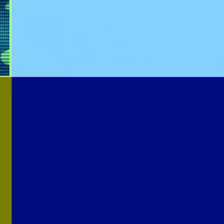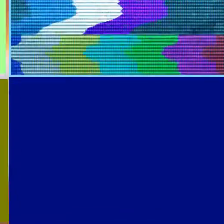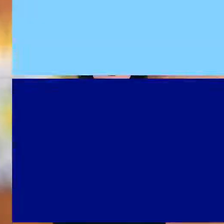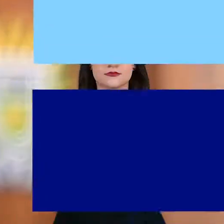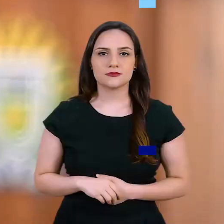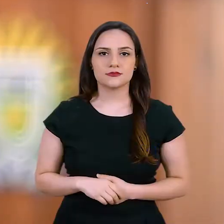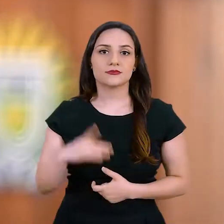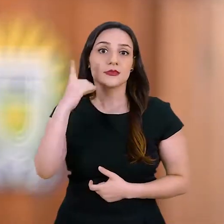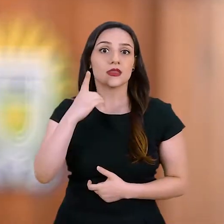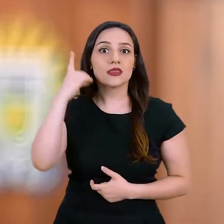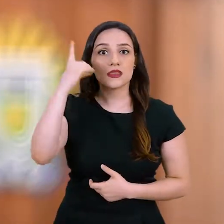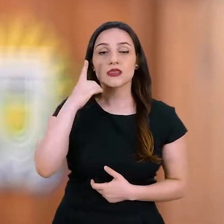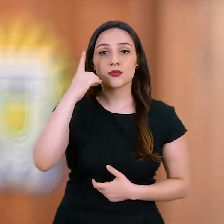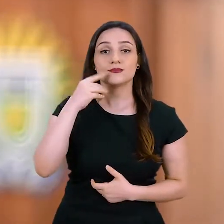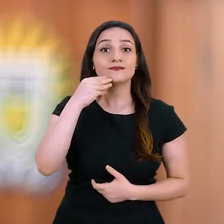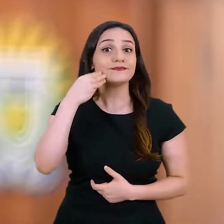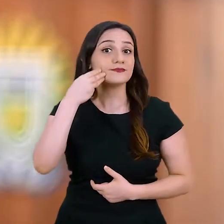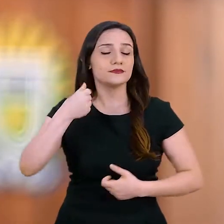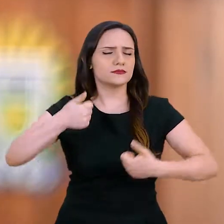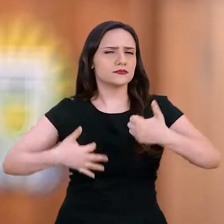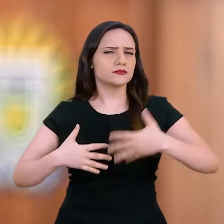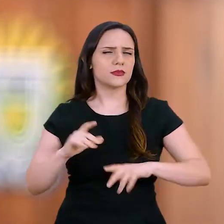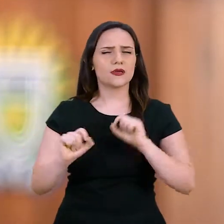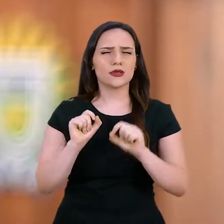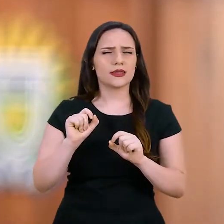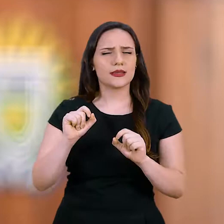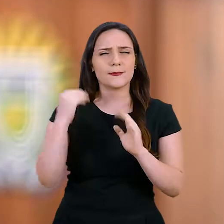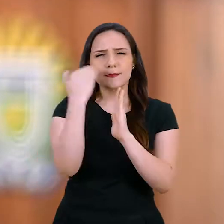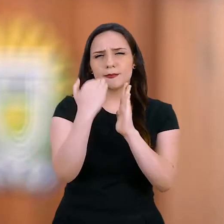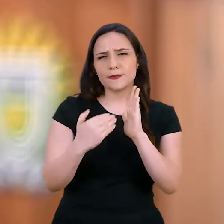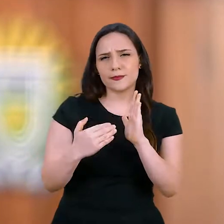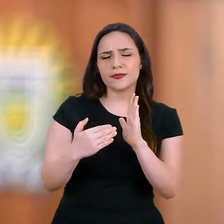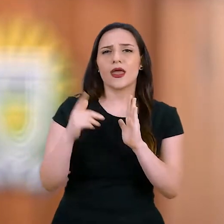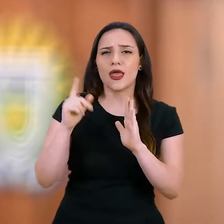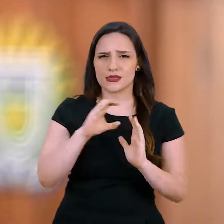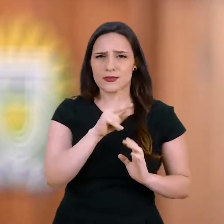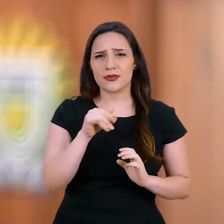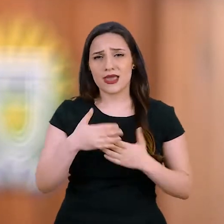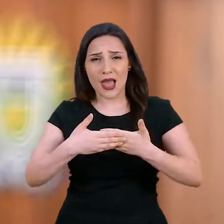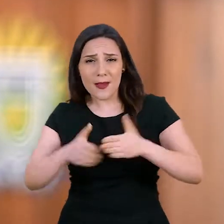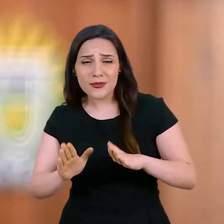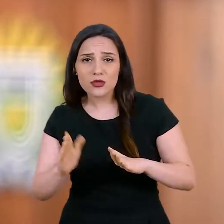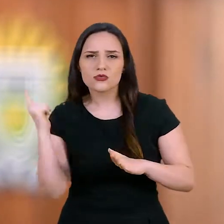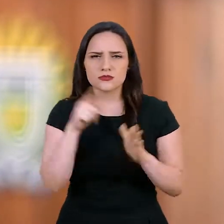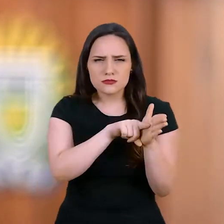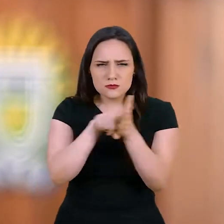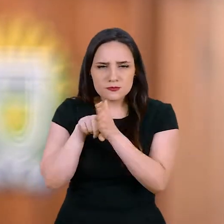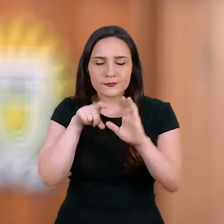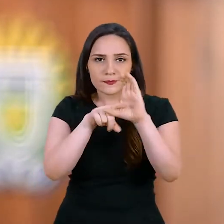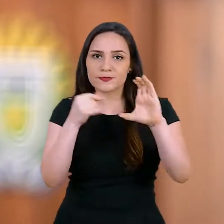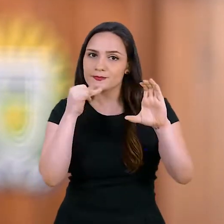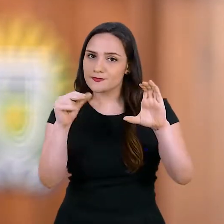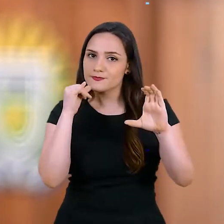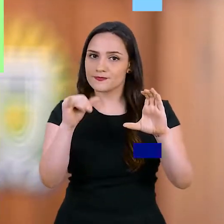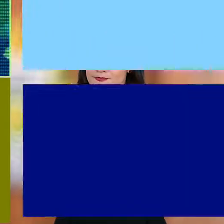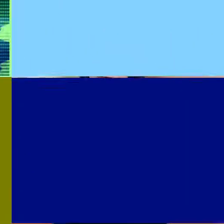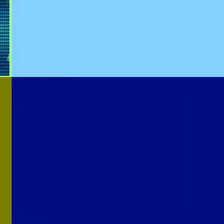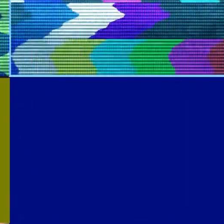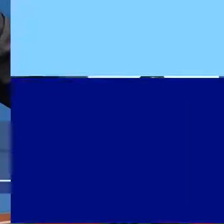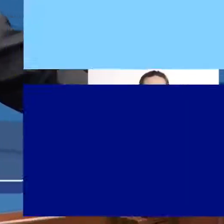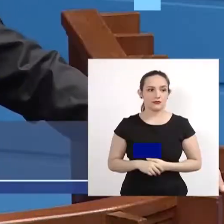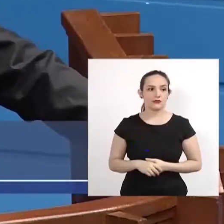Legislativa. Deputado Marçal Filho comenta pontos em defesa da CPI para investigar as cobranças de energia